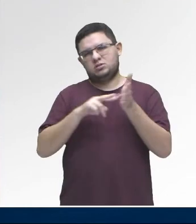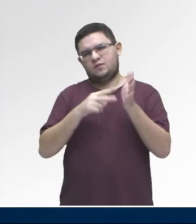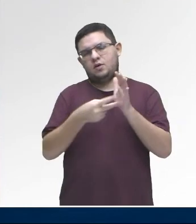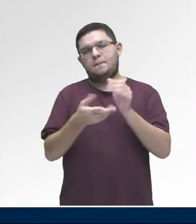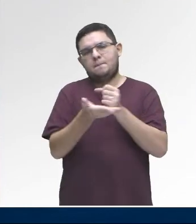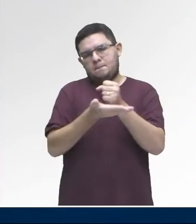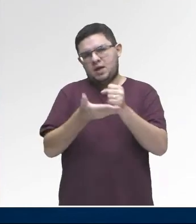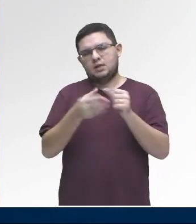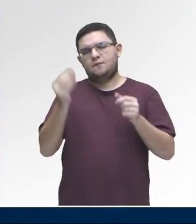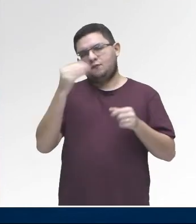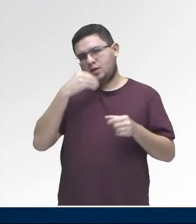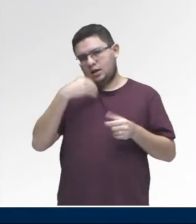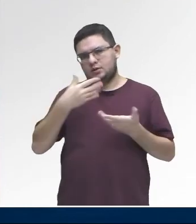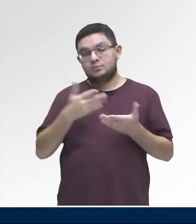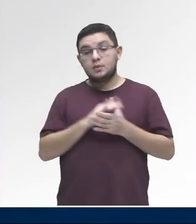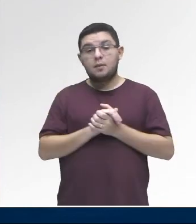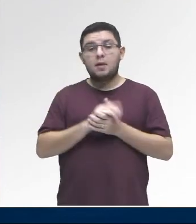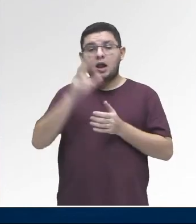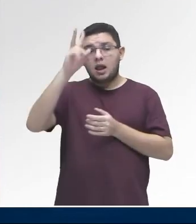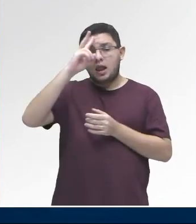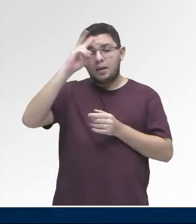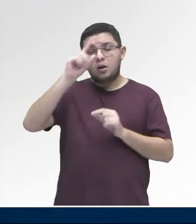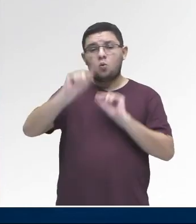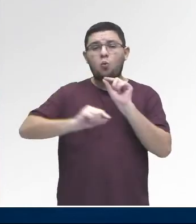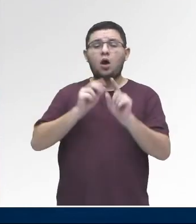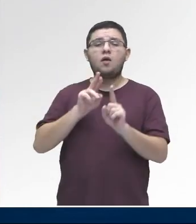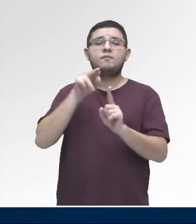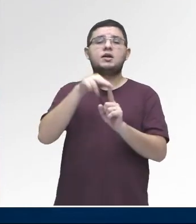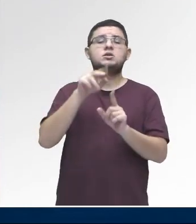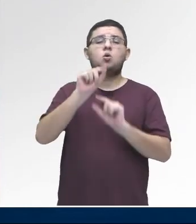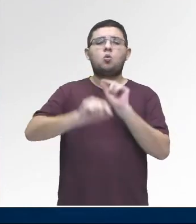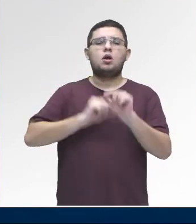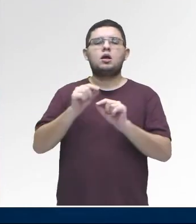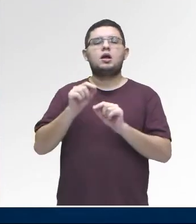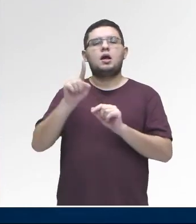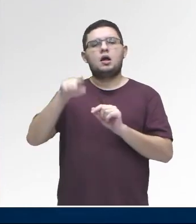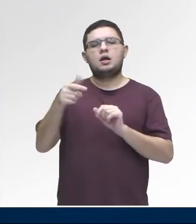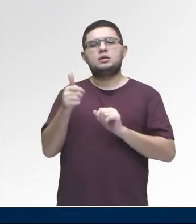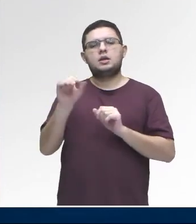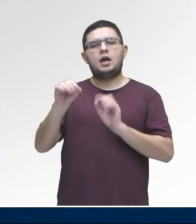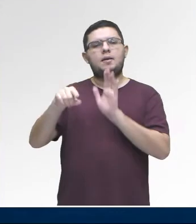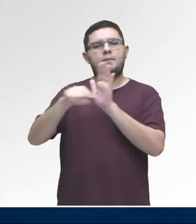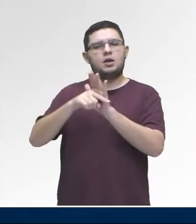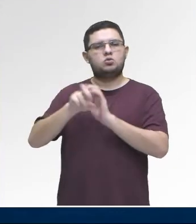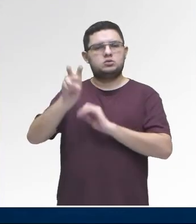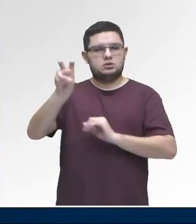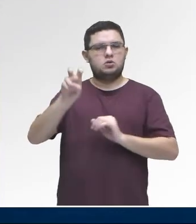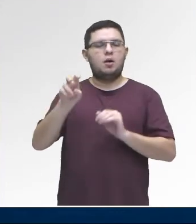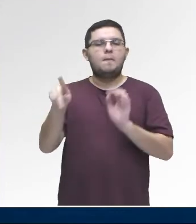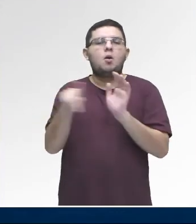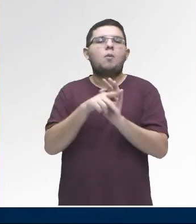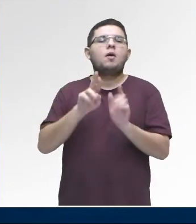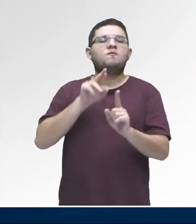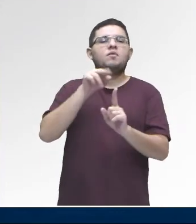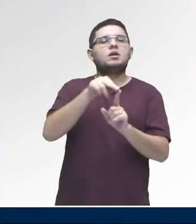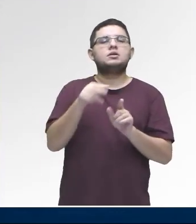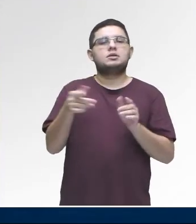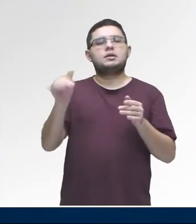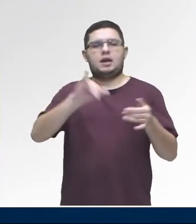que o referencial que a química adota é 10 a menos 5.